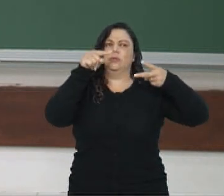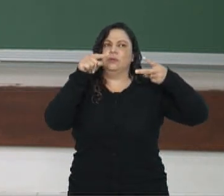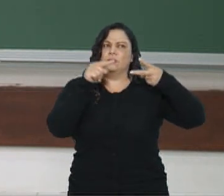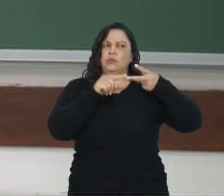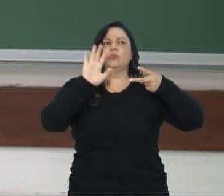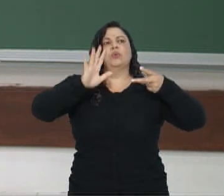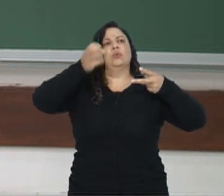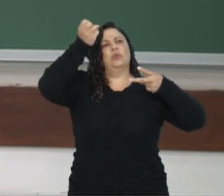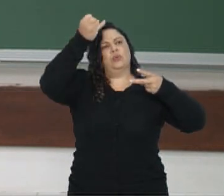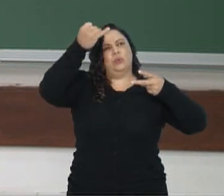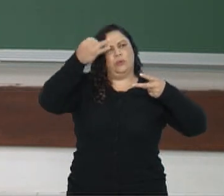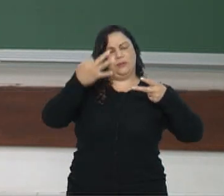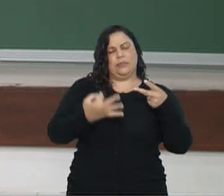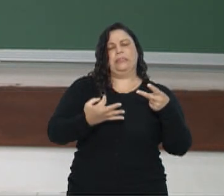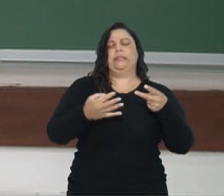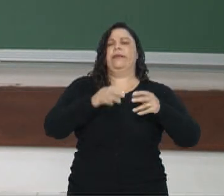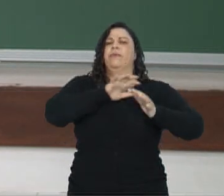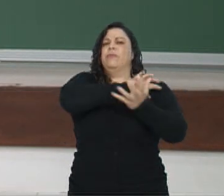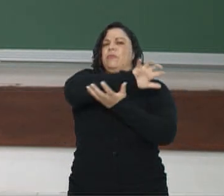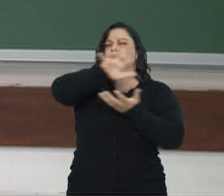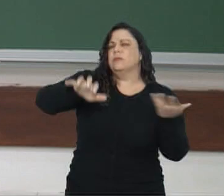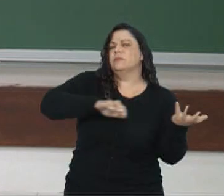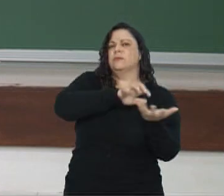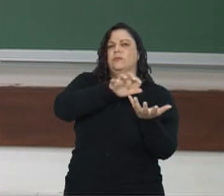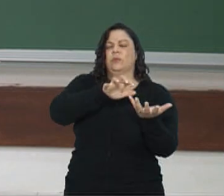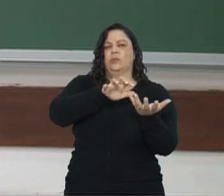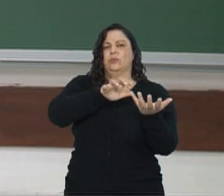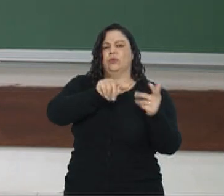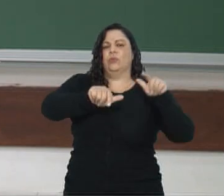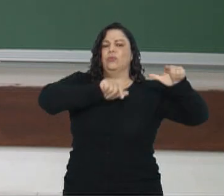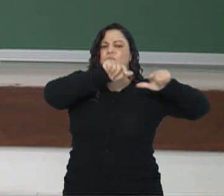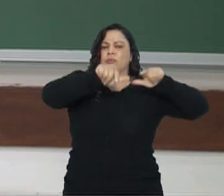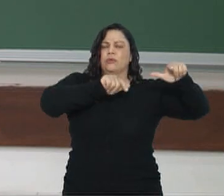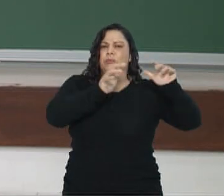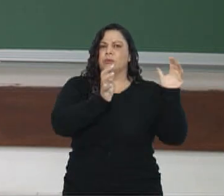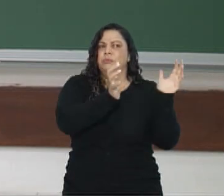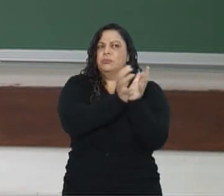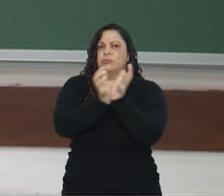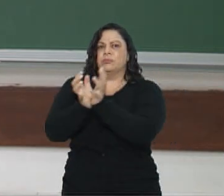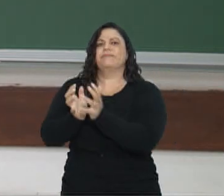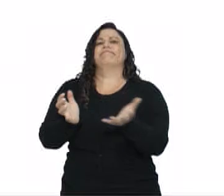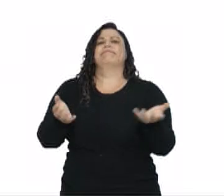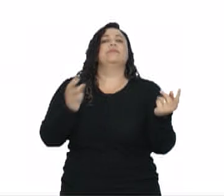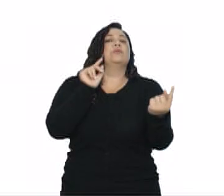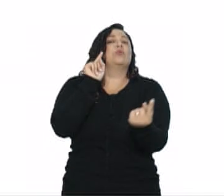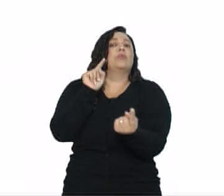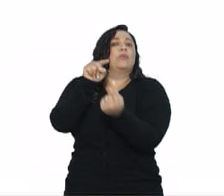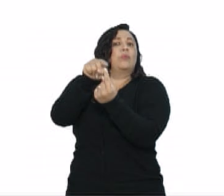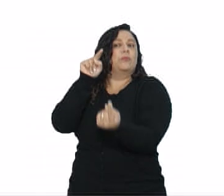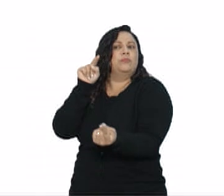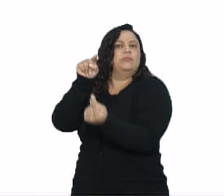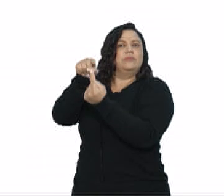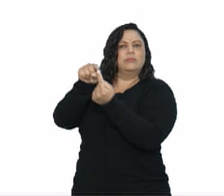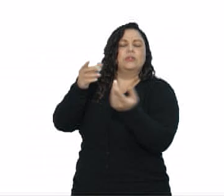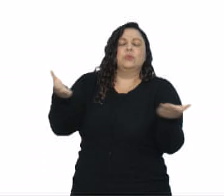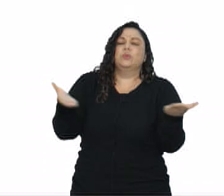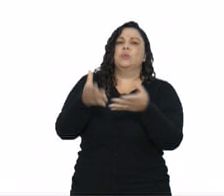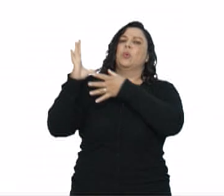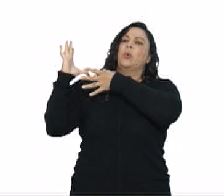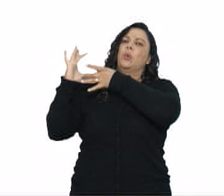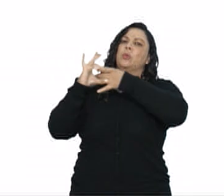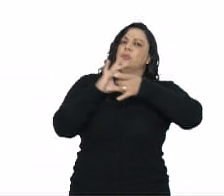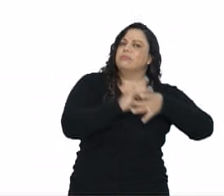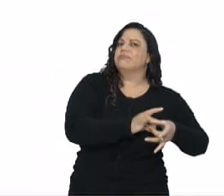nós observamos na aula de número 30. Qual que é o objetivo da aula de hoje? Nós vamos contextualizar a emergência